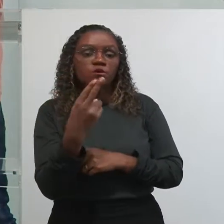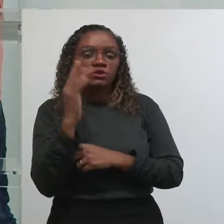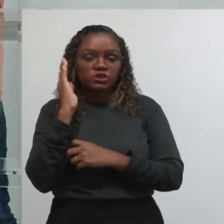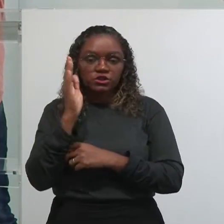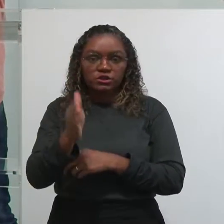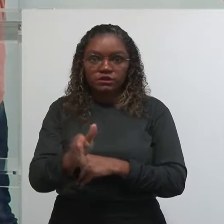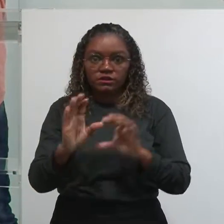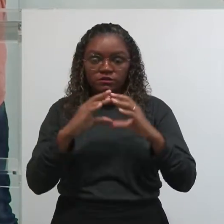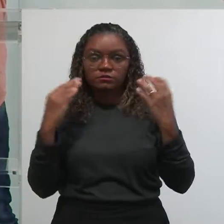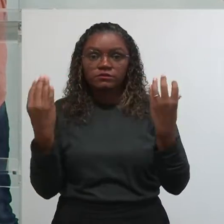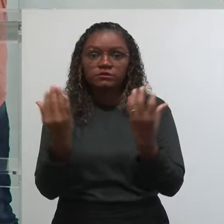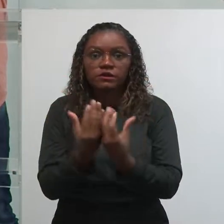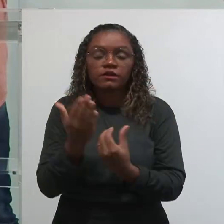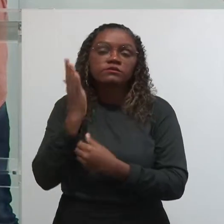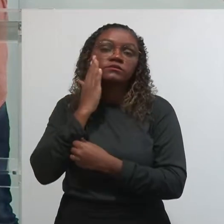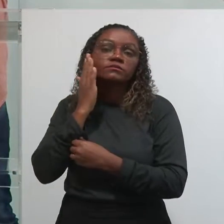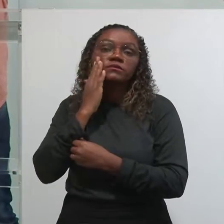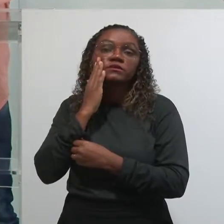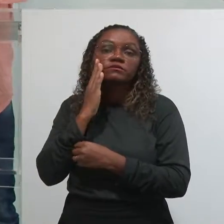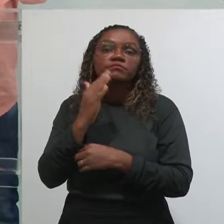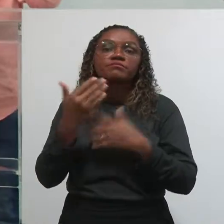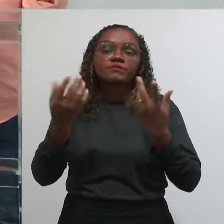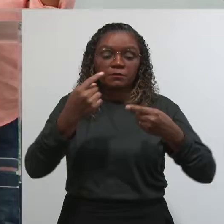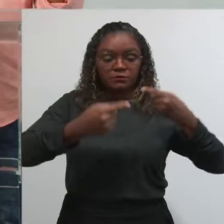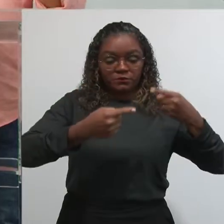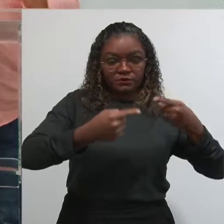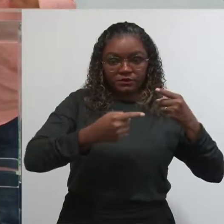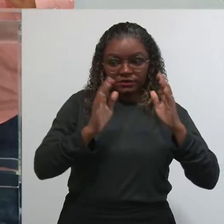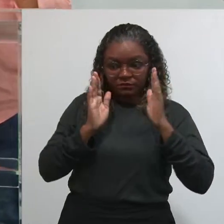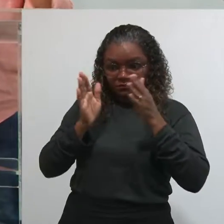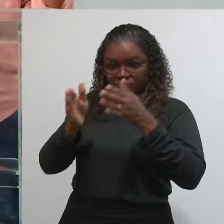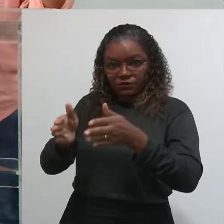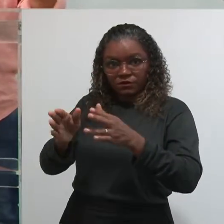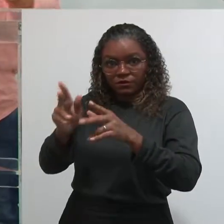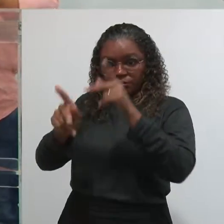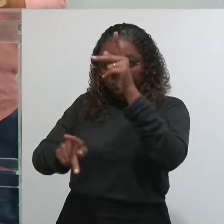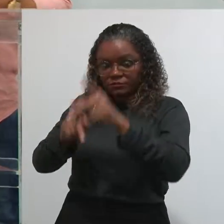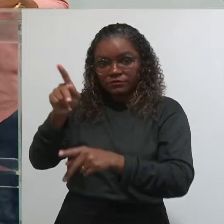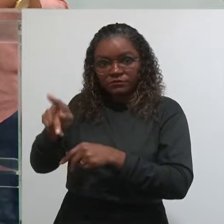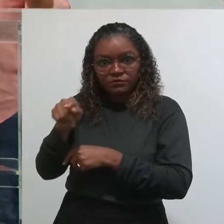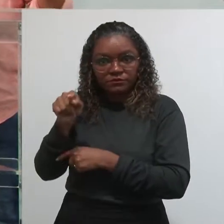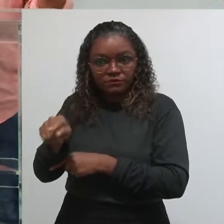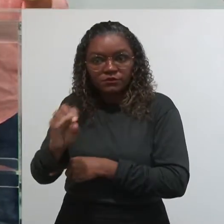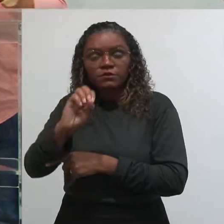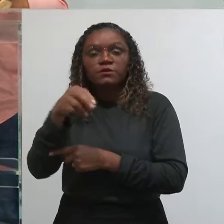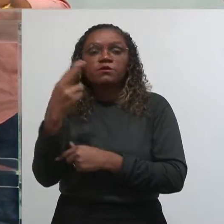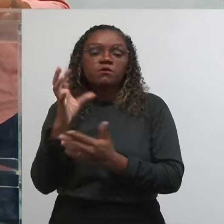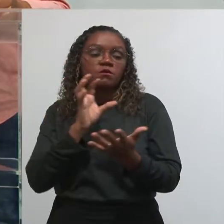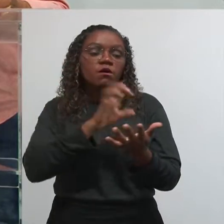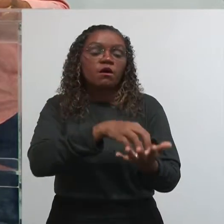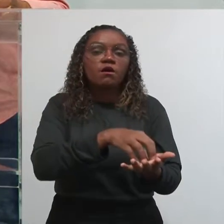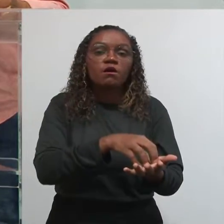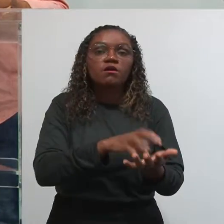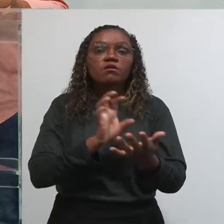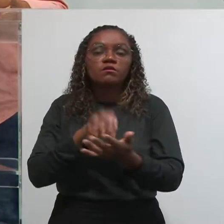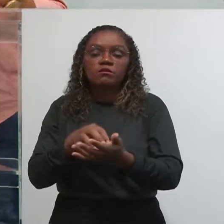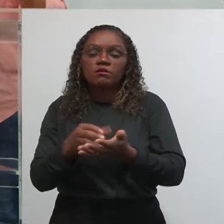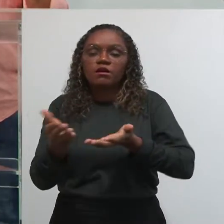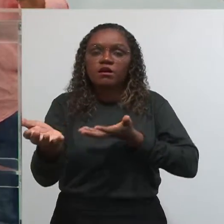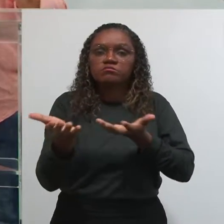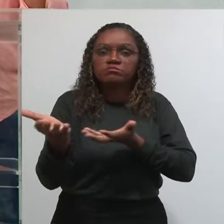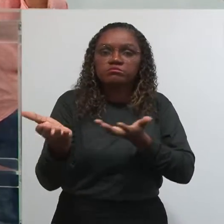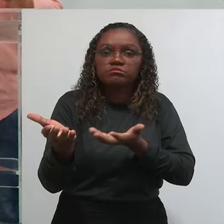comunidade público-alvo daquela política, ou não, você vai fazer isso a partir dos órgãos, né, que estão intermediando aquela